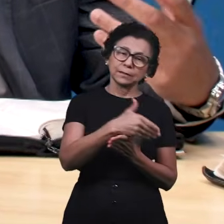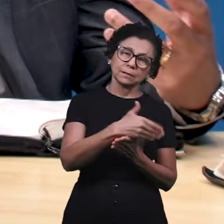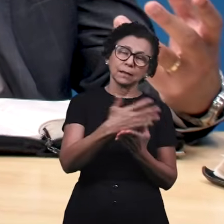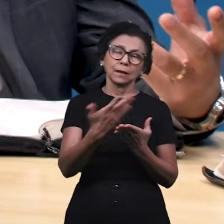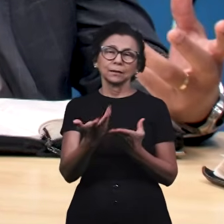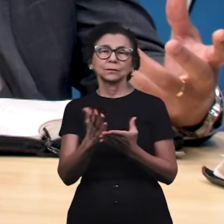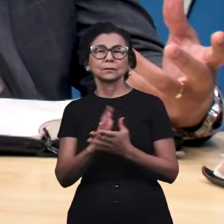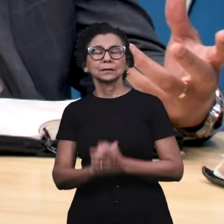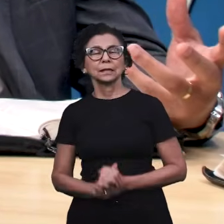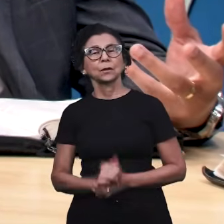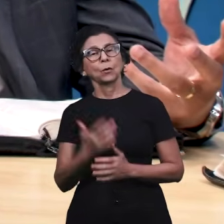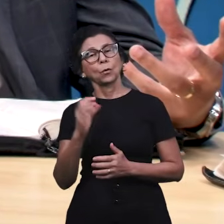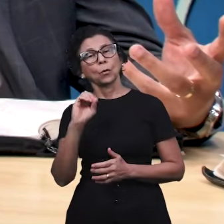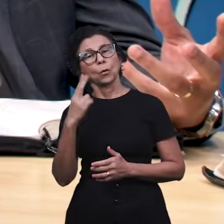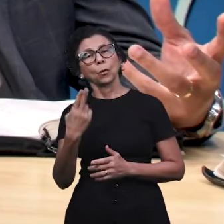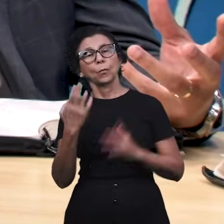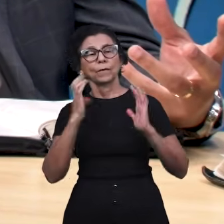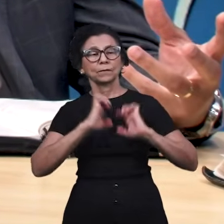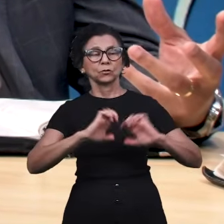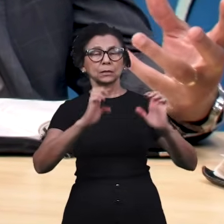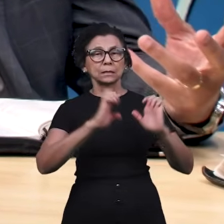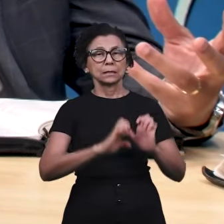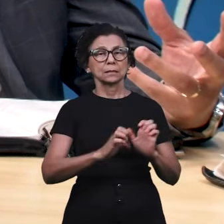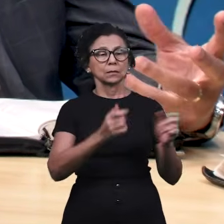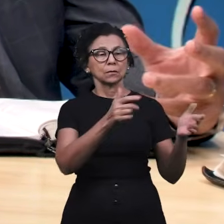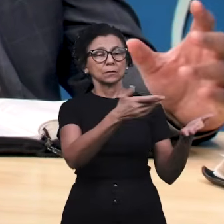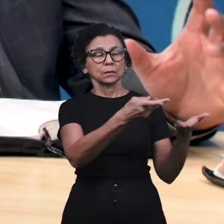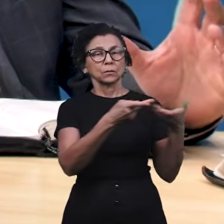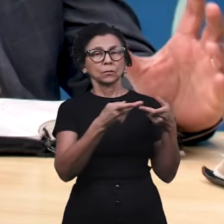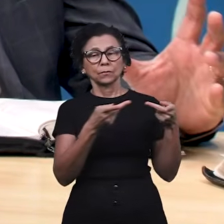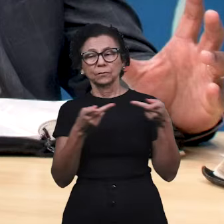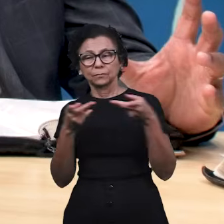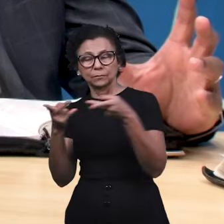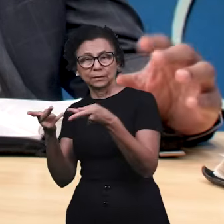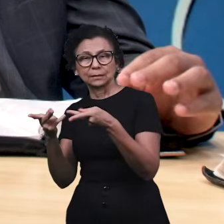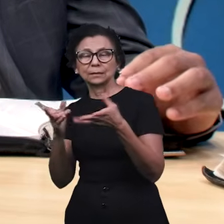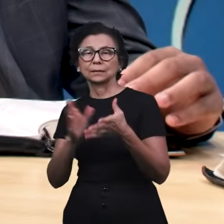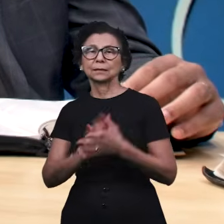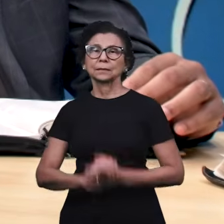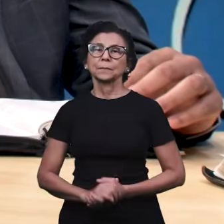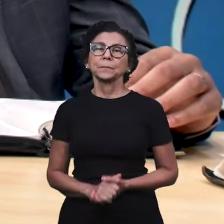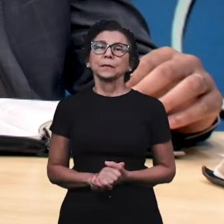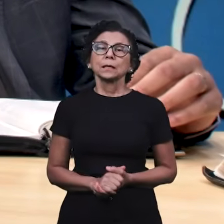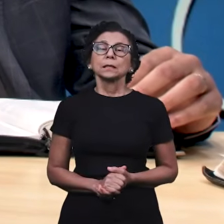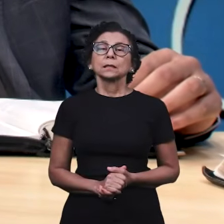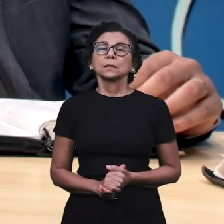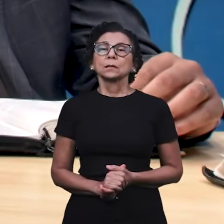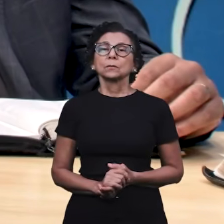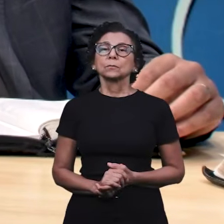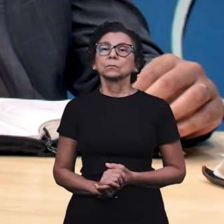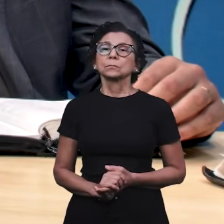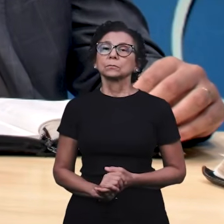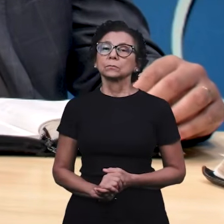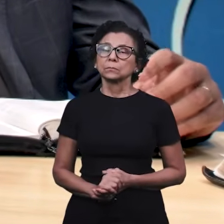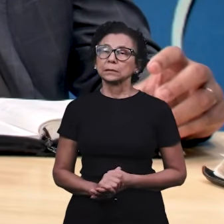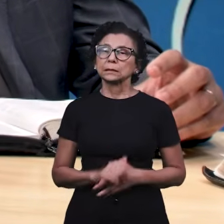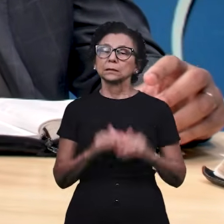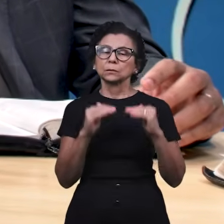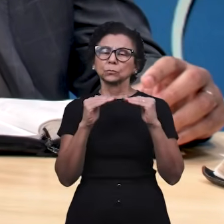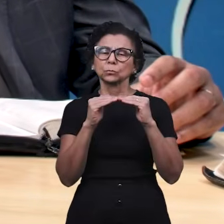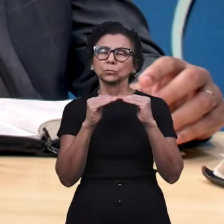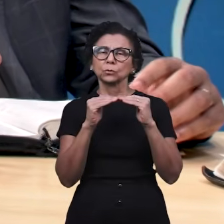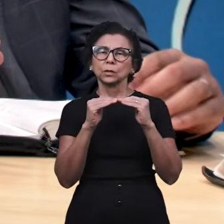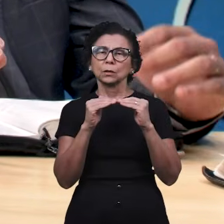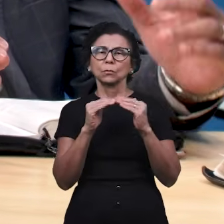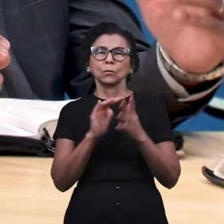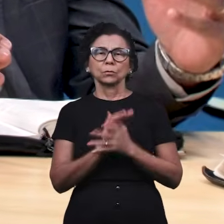Então, esse é o louvor decoroso. Aquele que não só tem a ordem e decência, mas também que esteja de acordo com o culto, com a